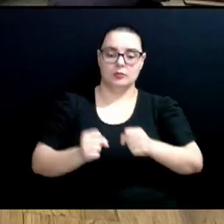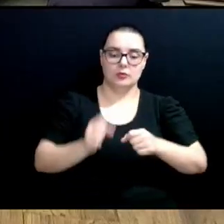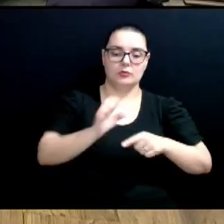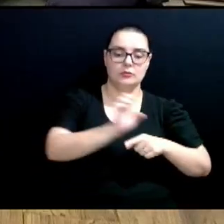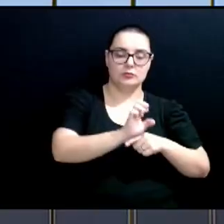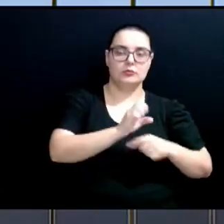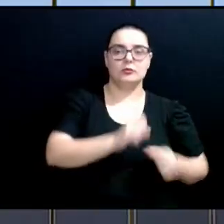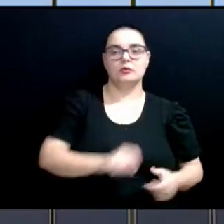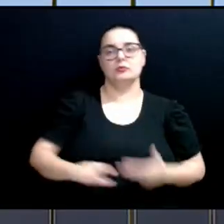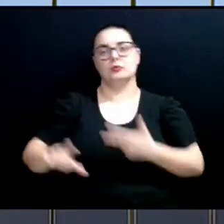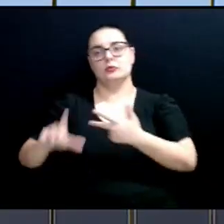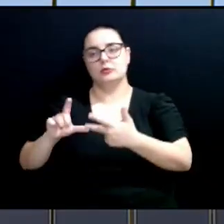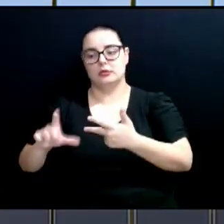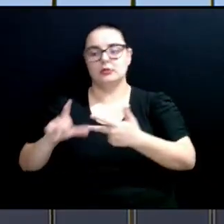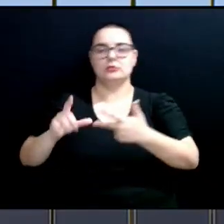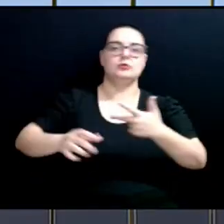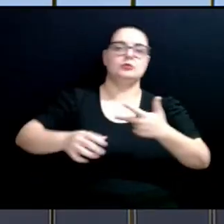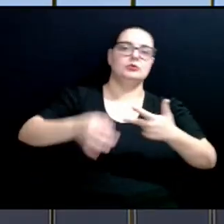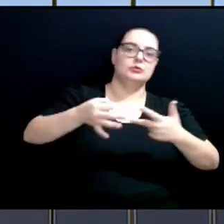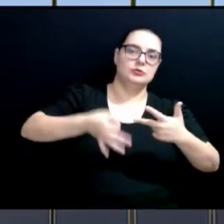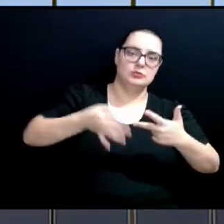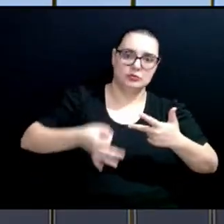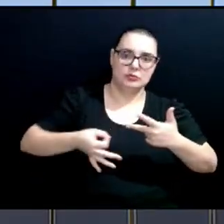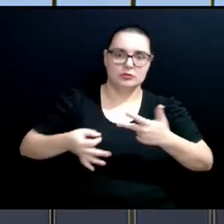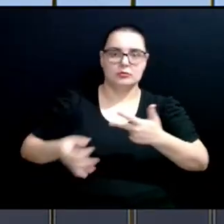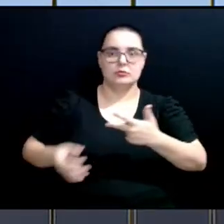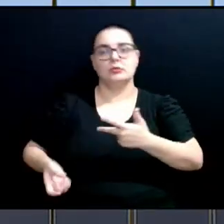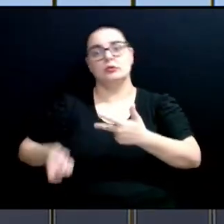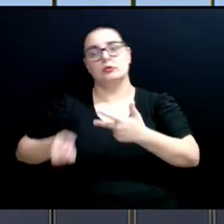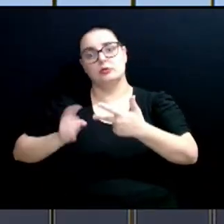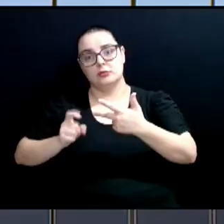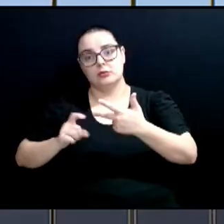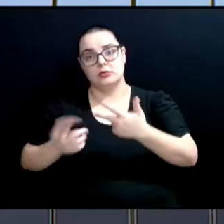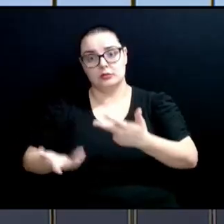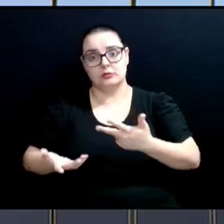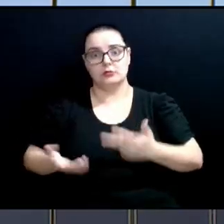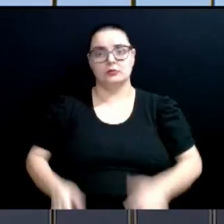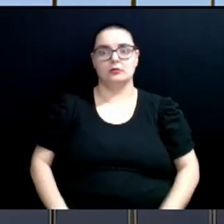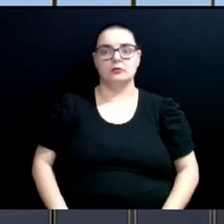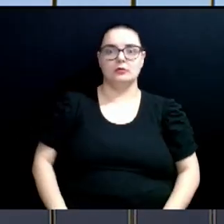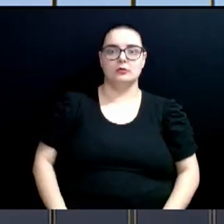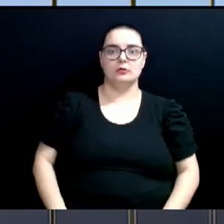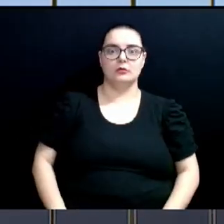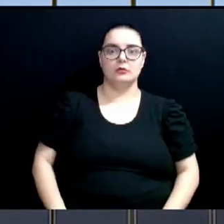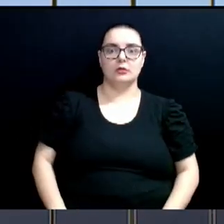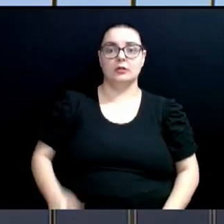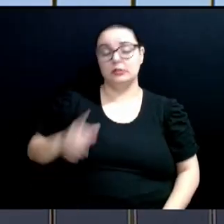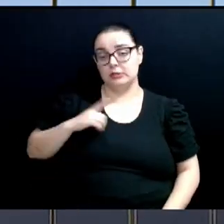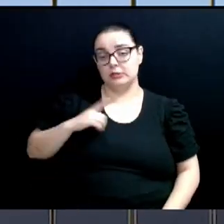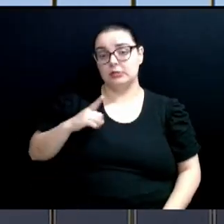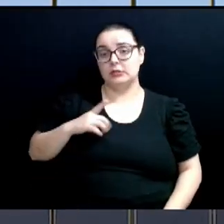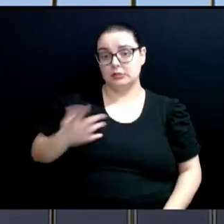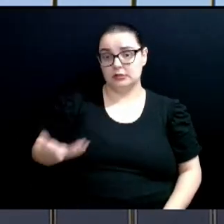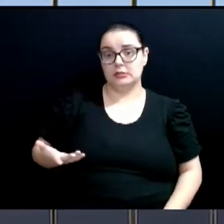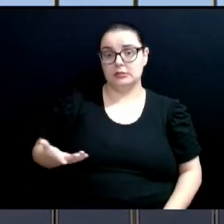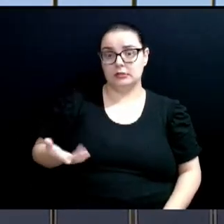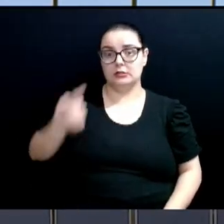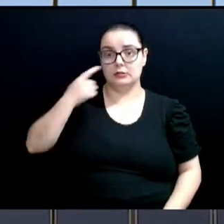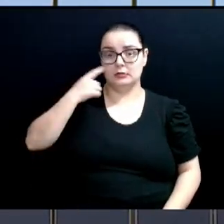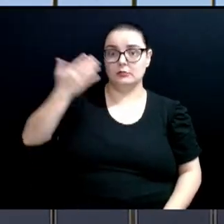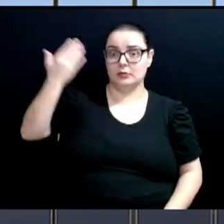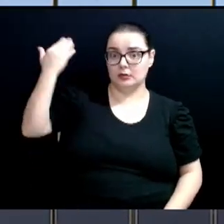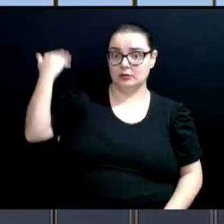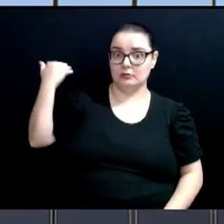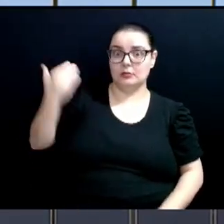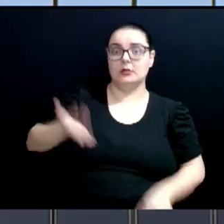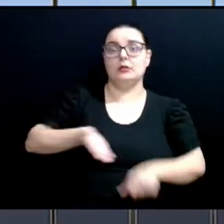legislativo, judiciário e poder executivo, que, muito embora tenha sido um pensamento também muito antes,